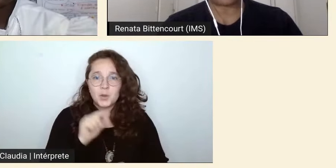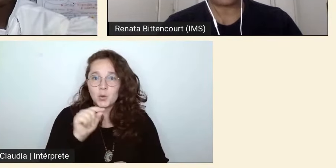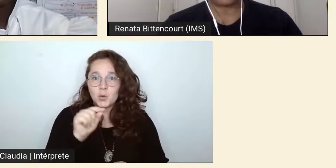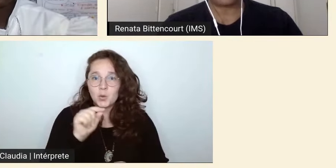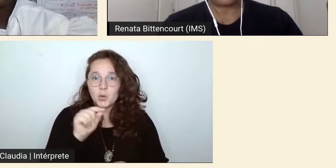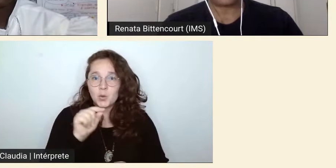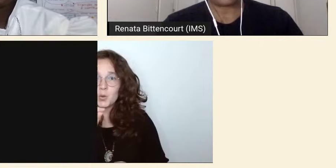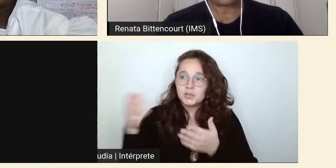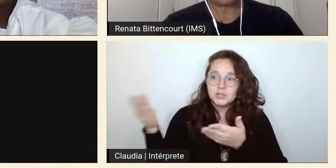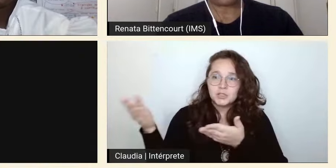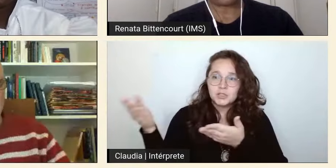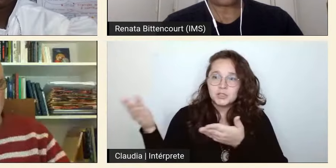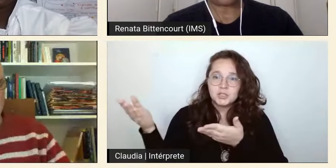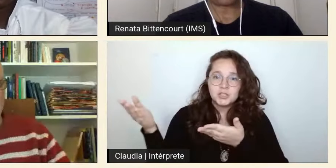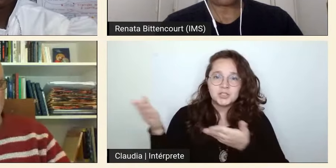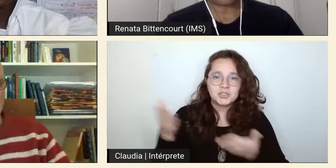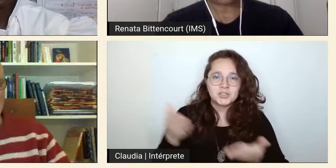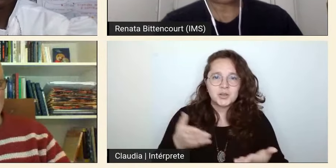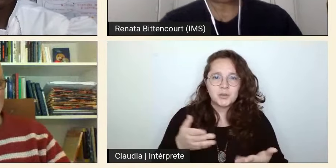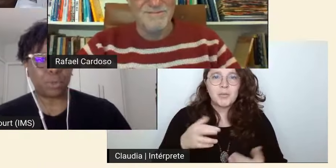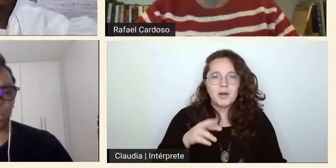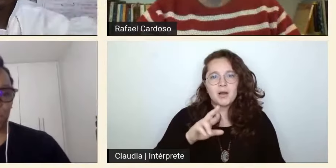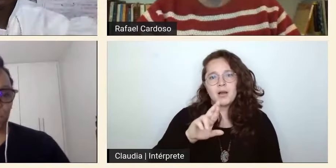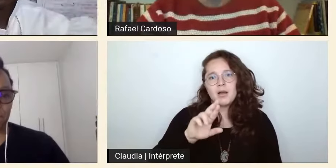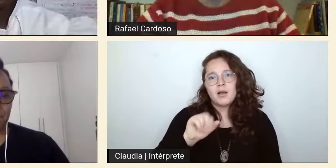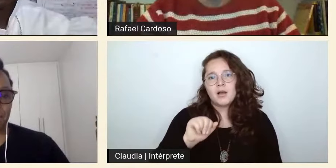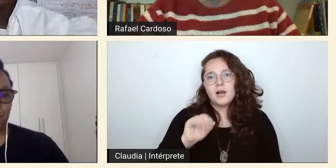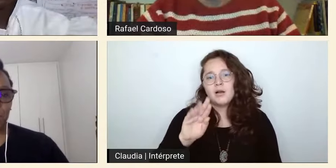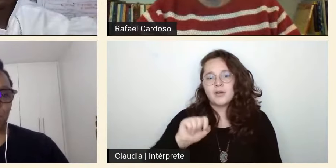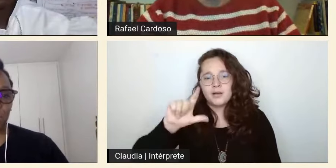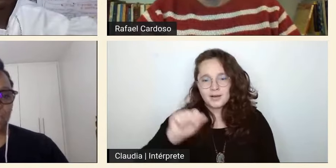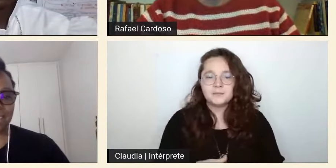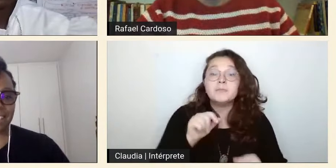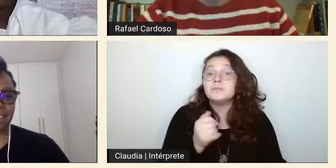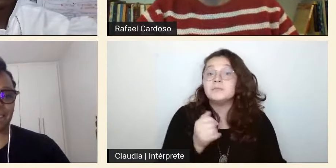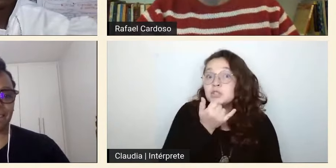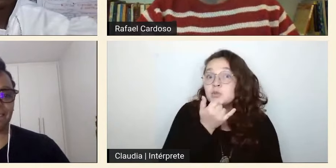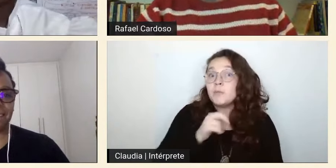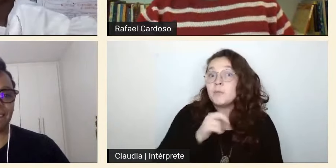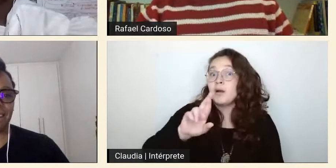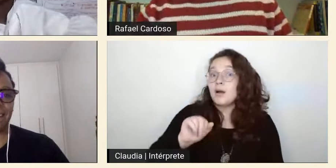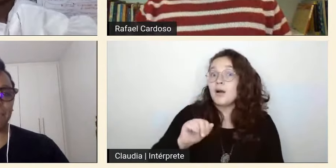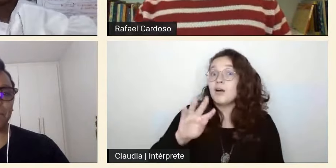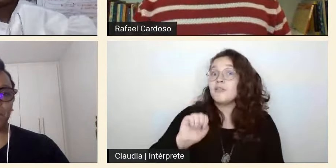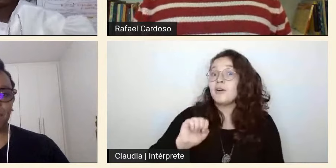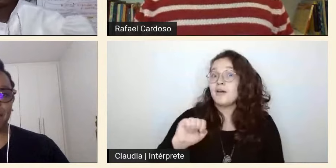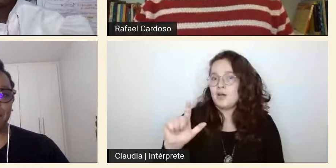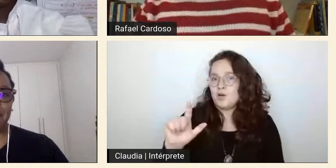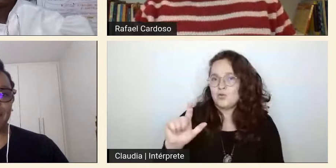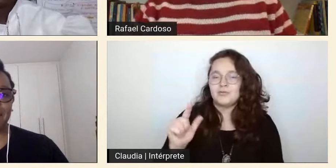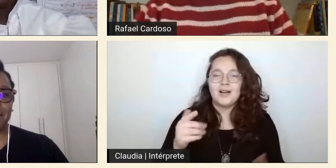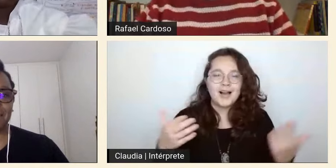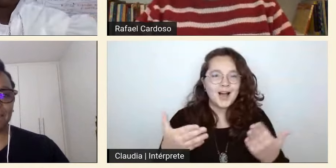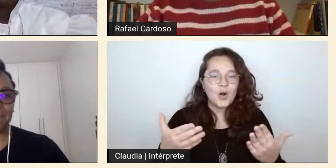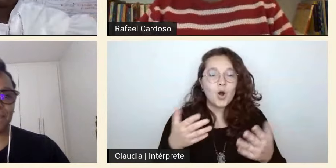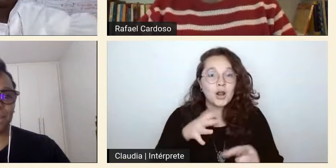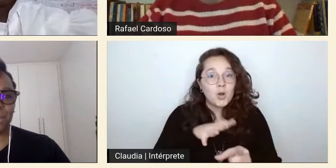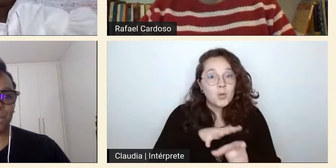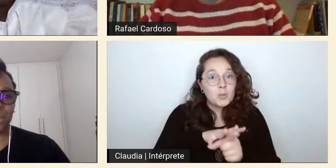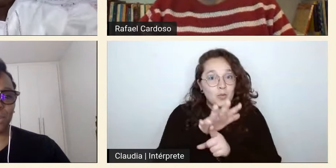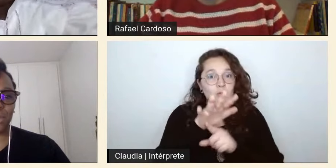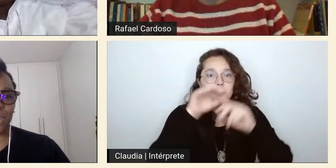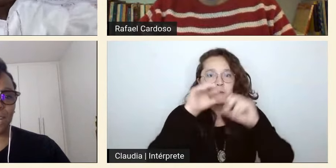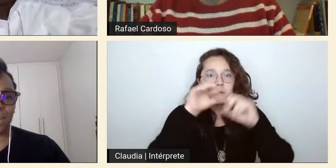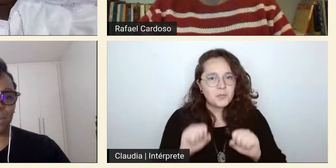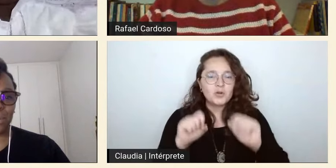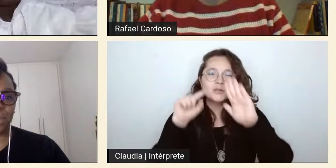volta, podendo provocar nosso público a fazer perguntas e abrindo aqui mais